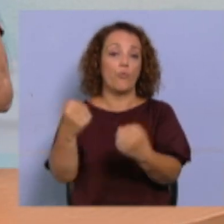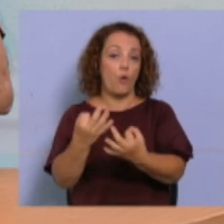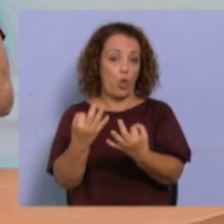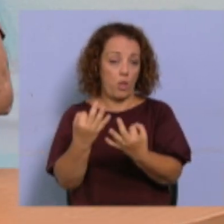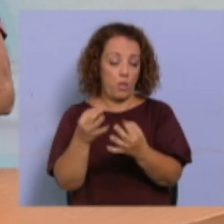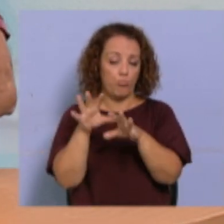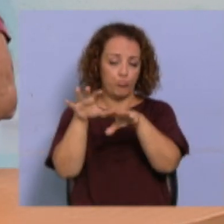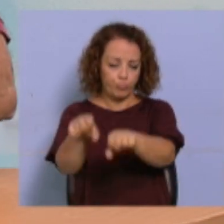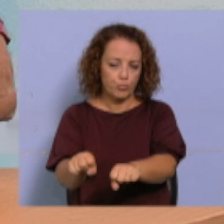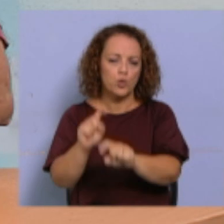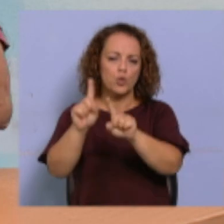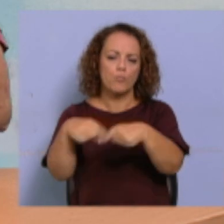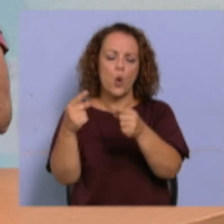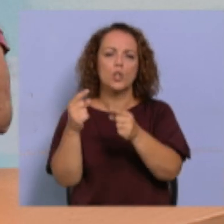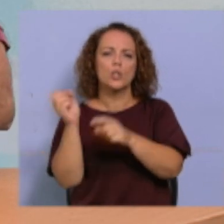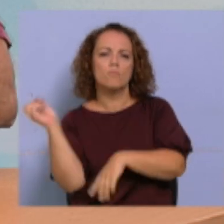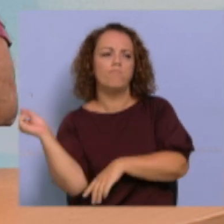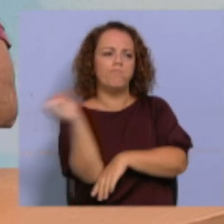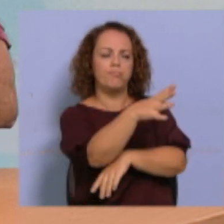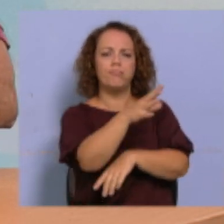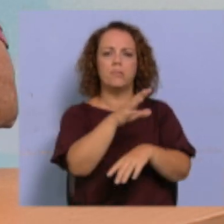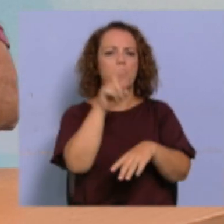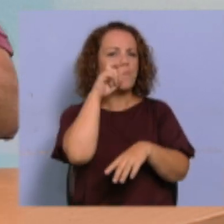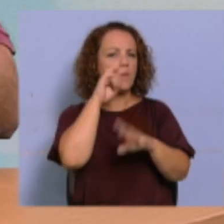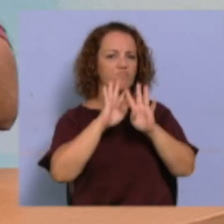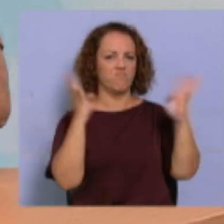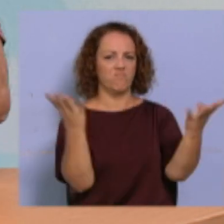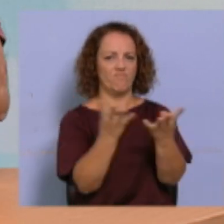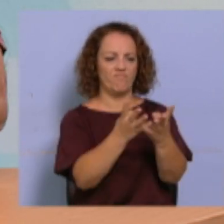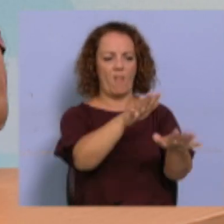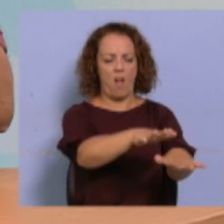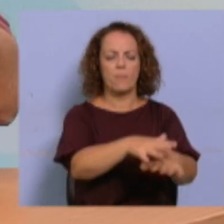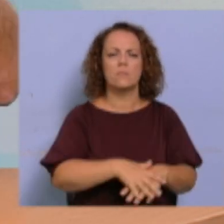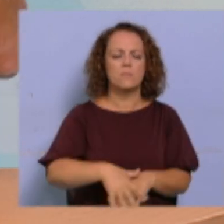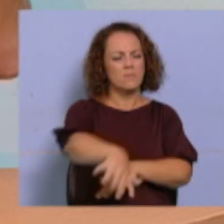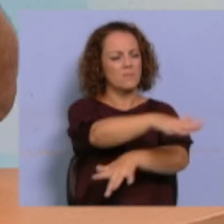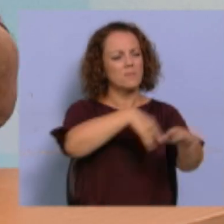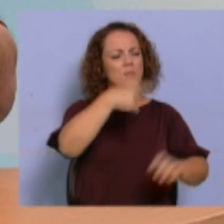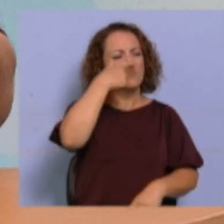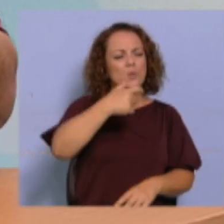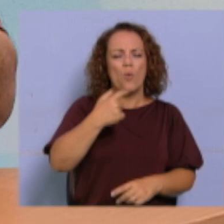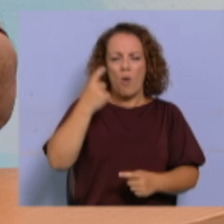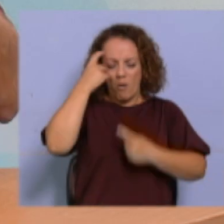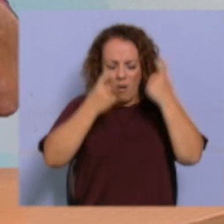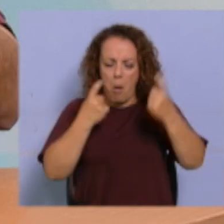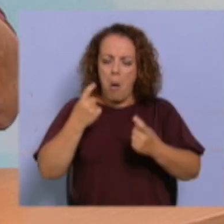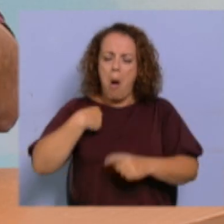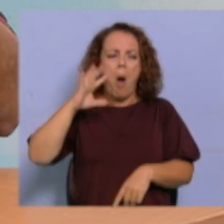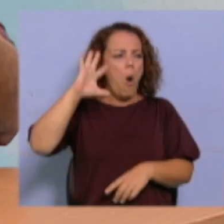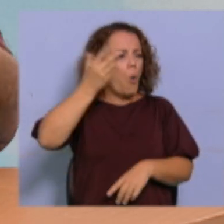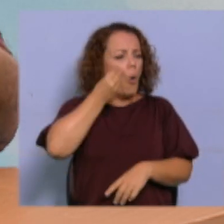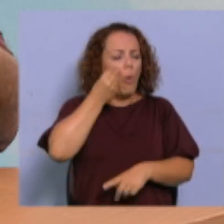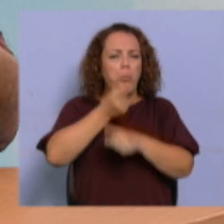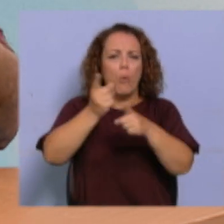um desterro, para um cativeiro na Babilónia. E lá as pessoas perguntam-se, quer dizer, porquê é que isto nos aconteceu? Porquê é que